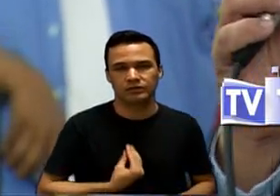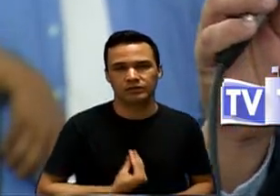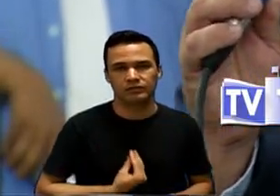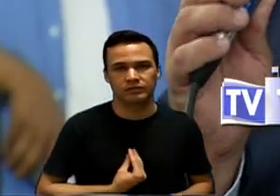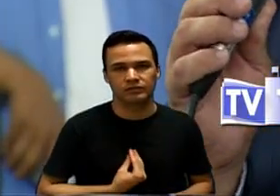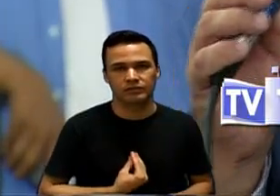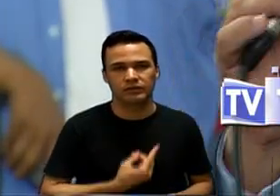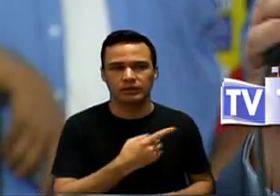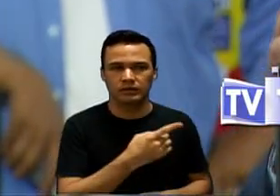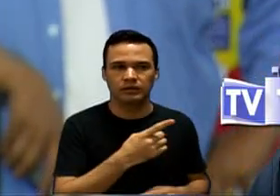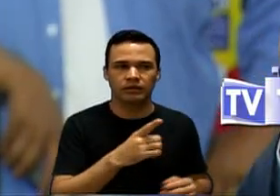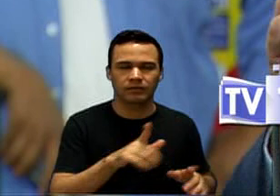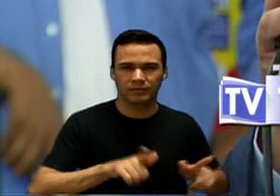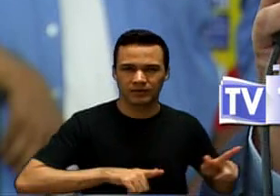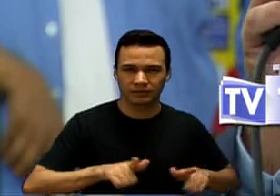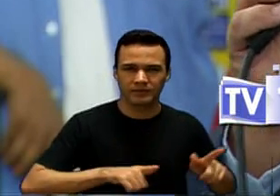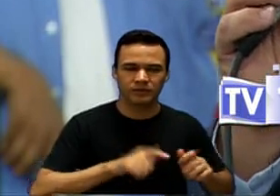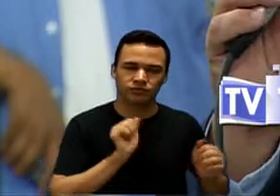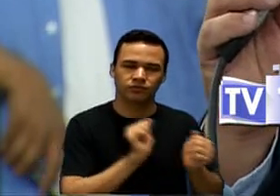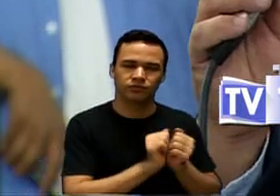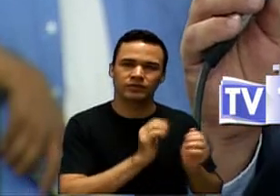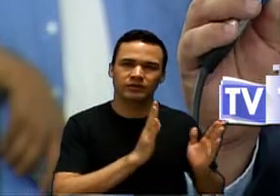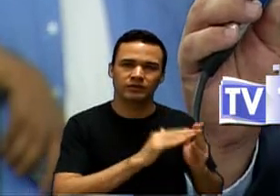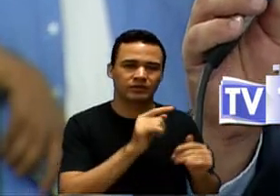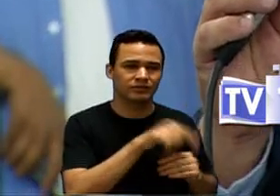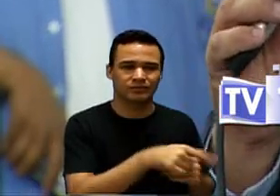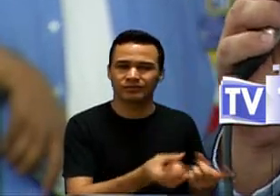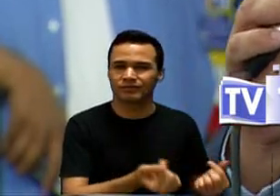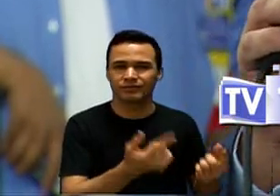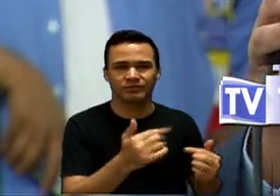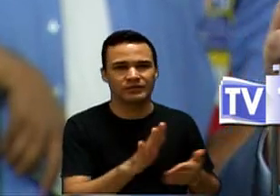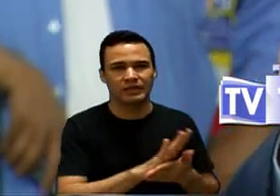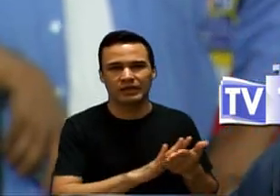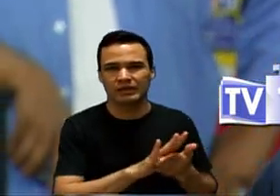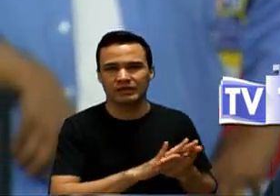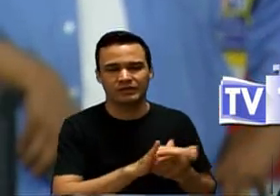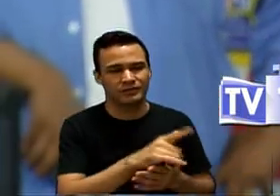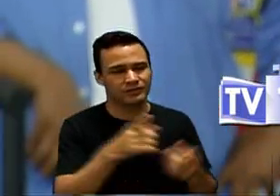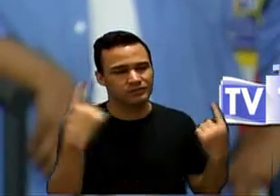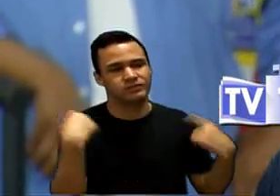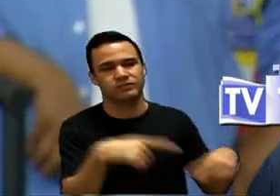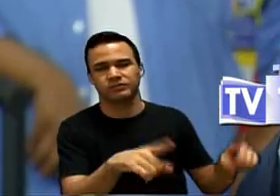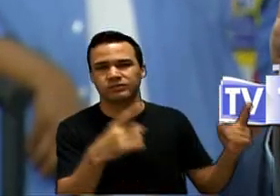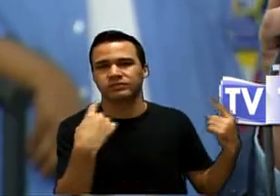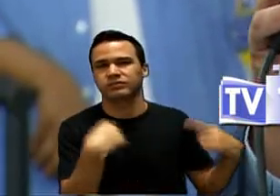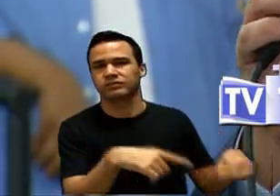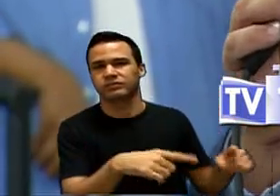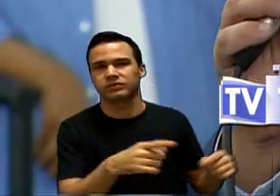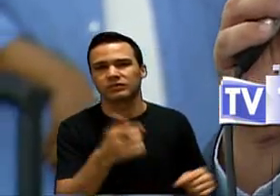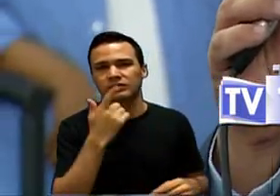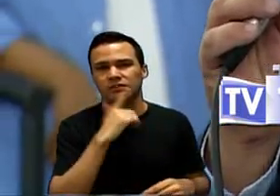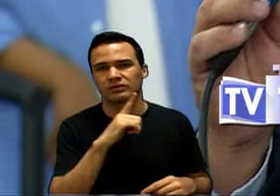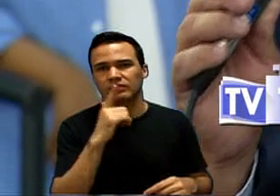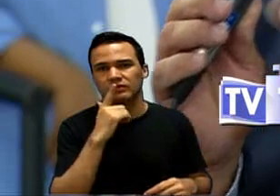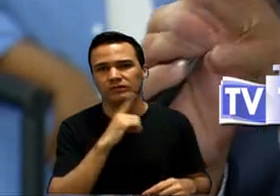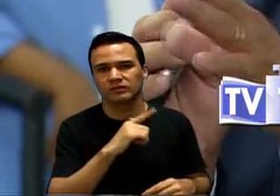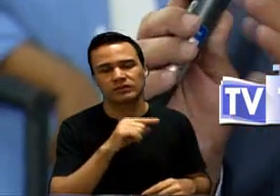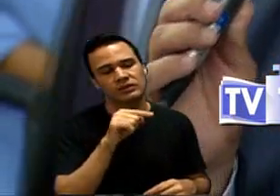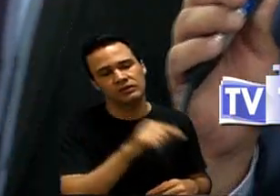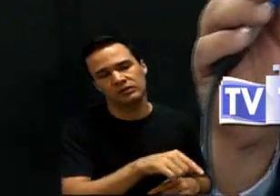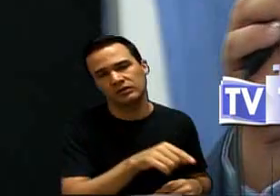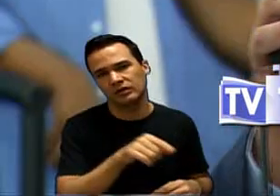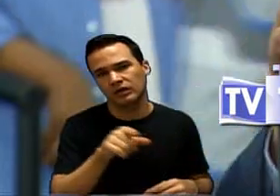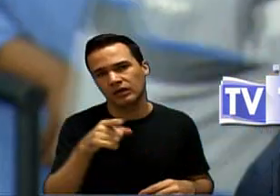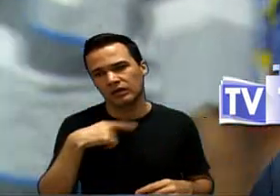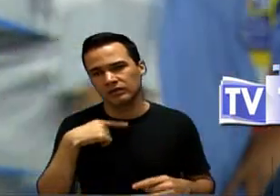grupo de 2, 3 primos morando juntos ali, e não tinham condições. Fizeram terrorismo com ele lá para poder... sair fora